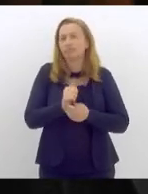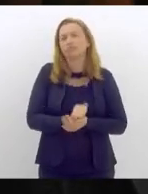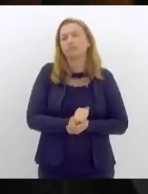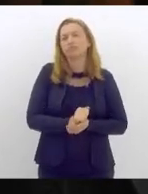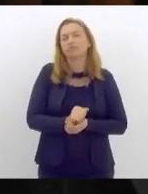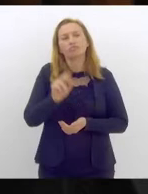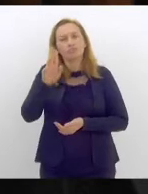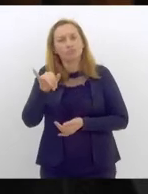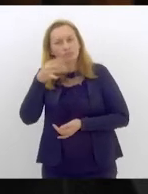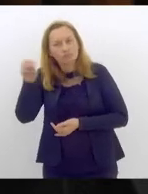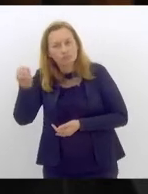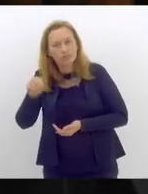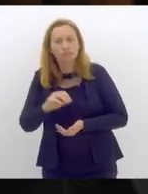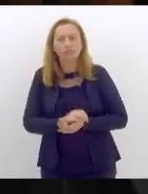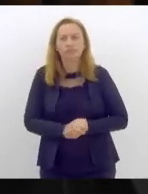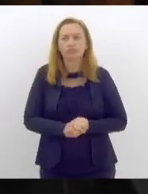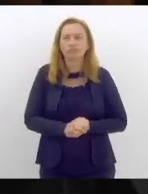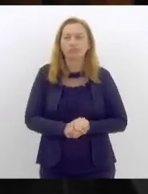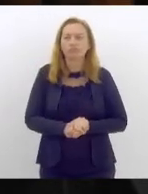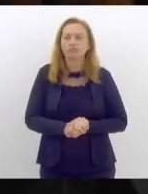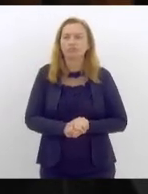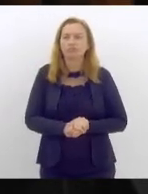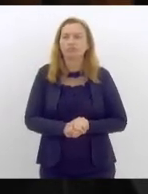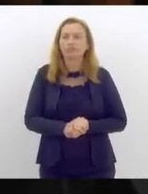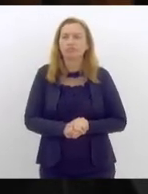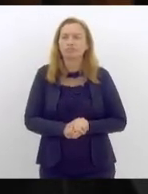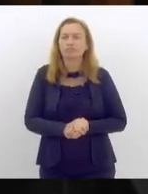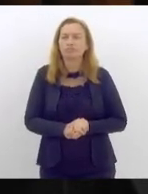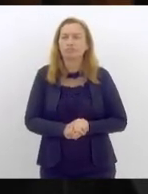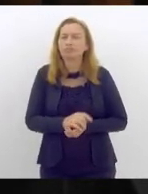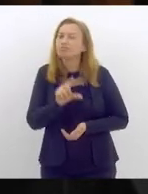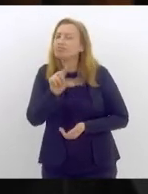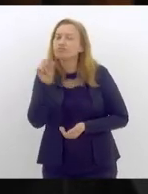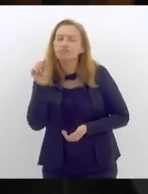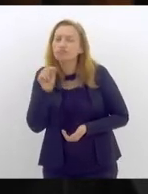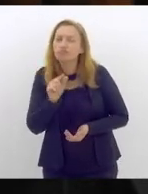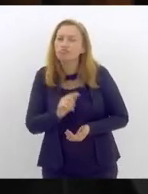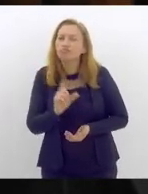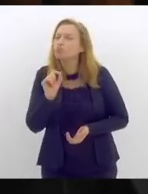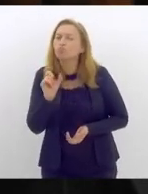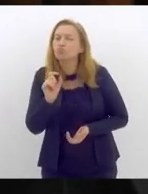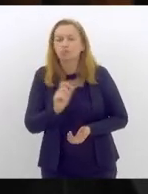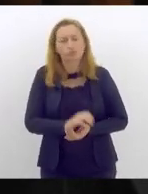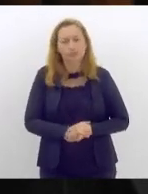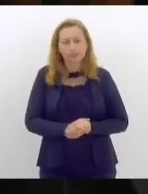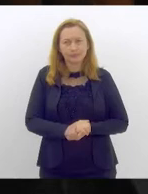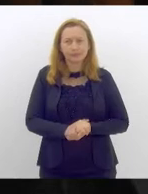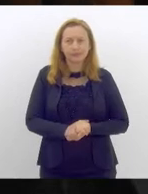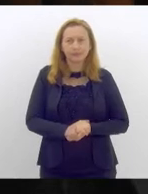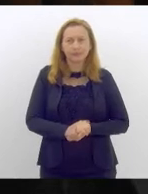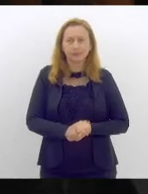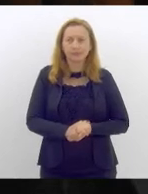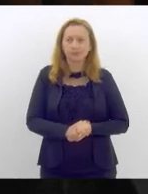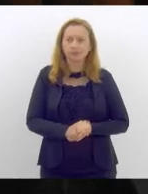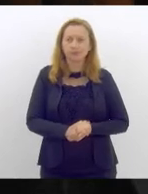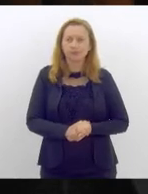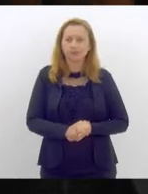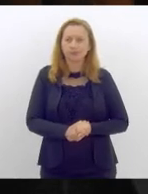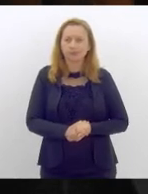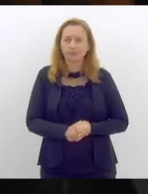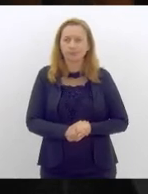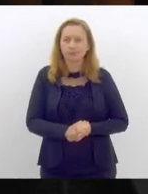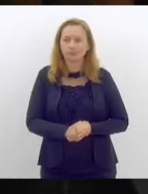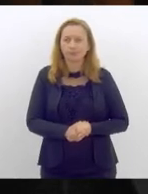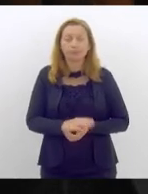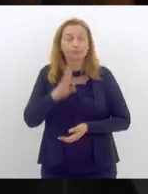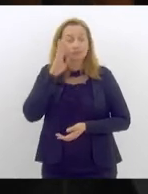união definiu-se que iria incidir sobre o